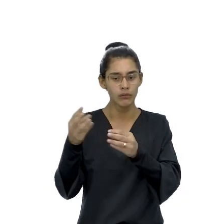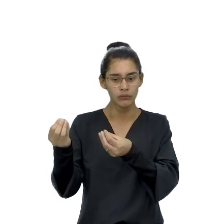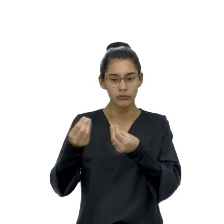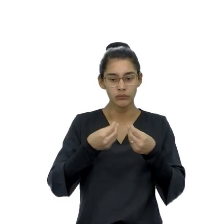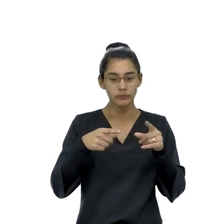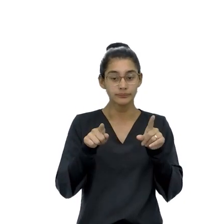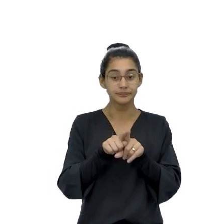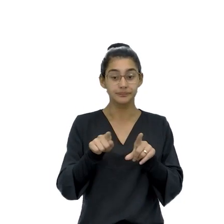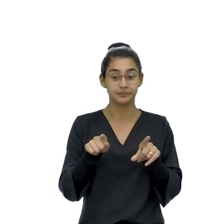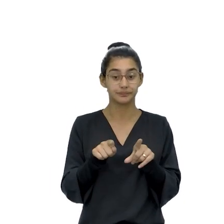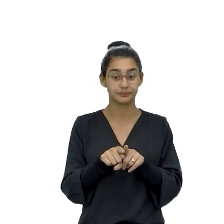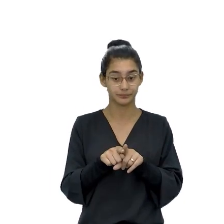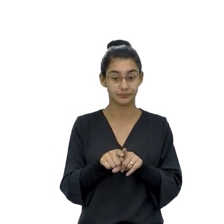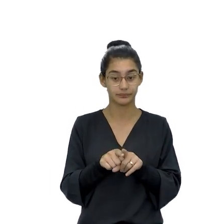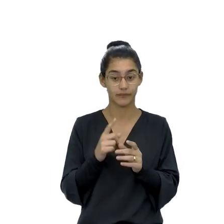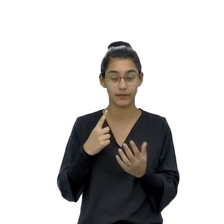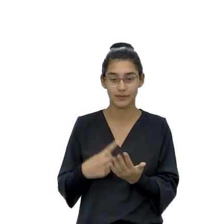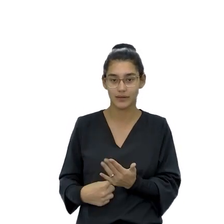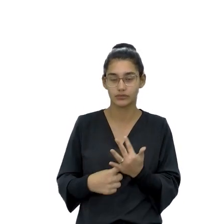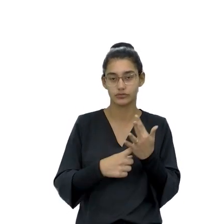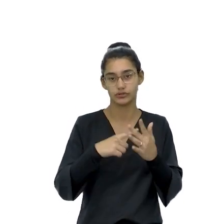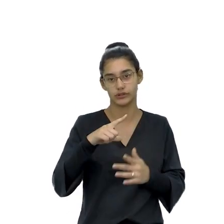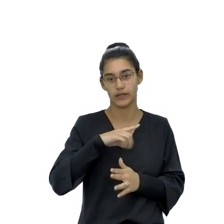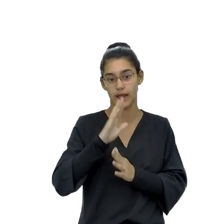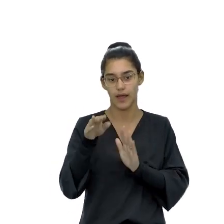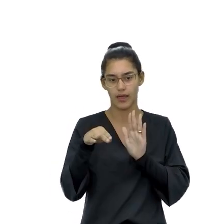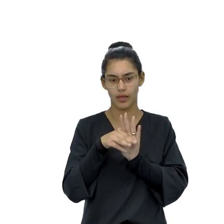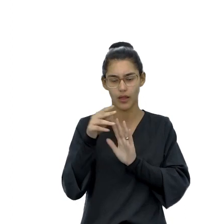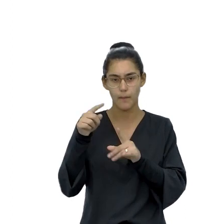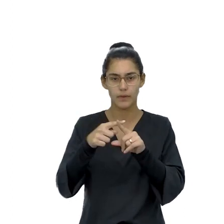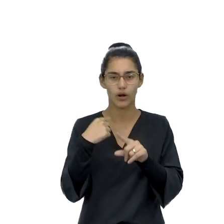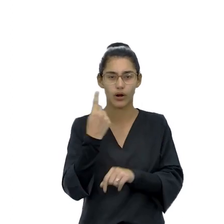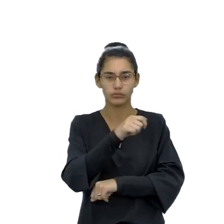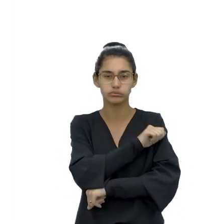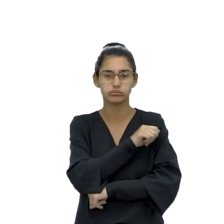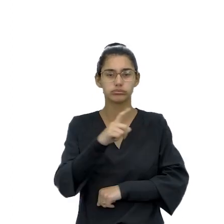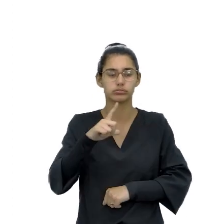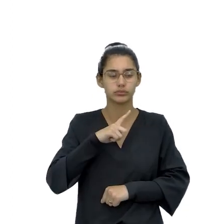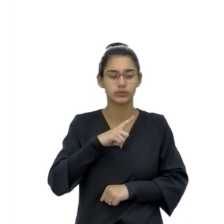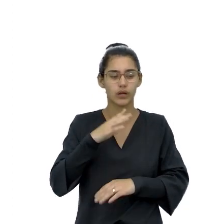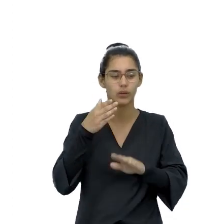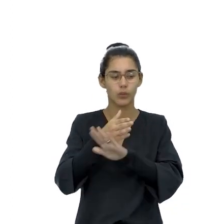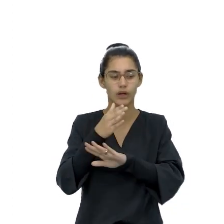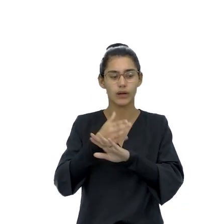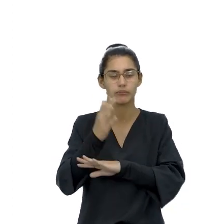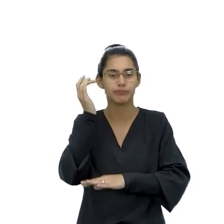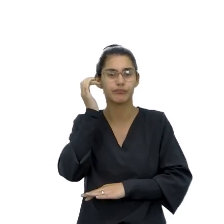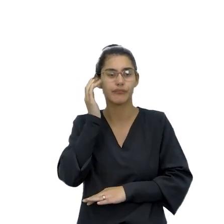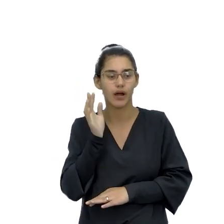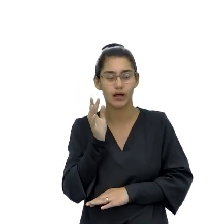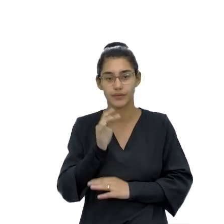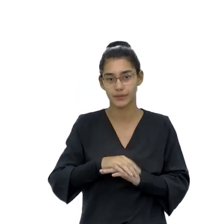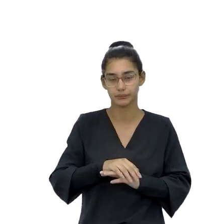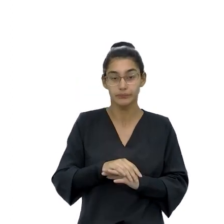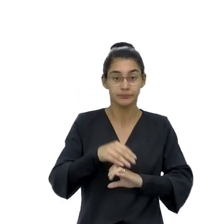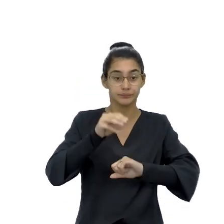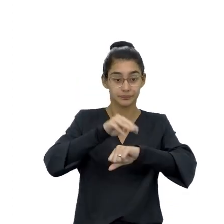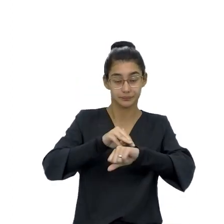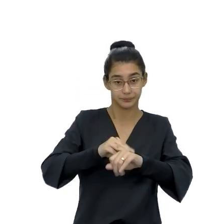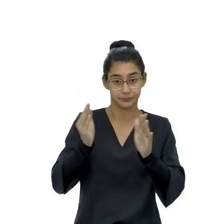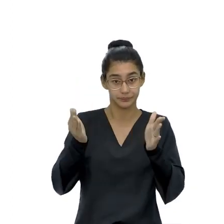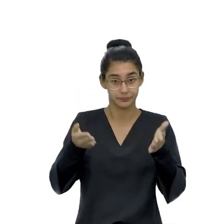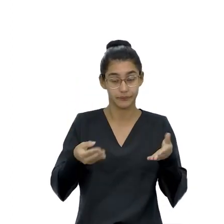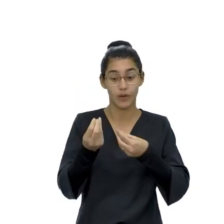trazer essa tecnologia até ali, porque os nossos alunos têm um acesso mais fácil, e nesse